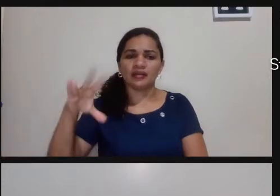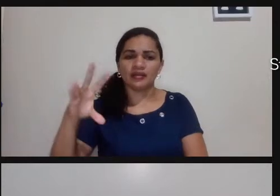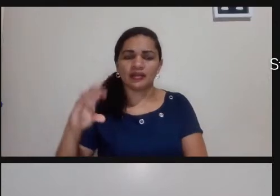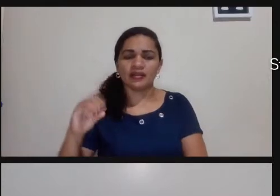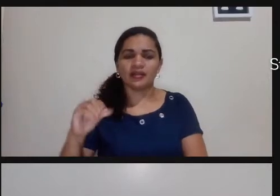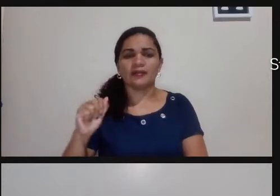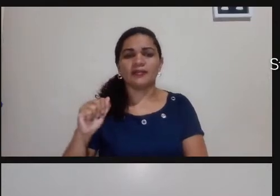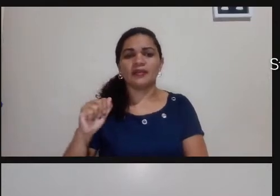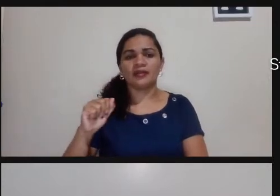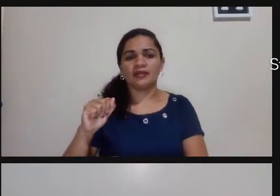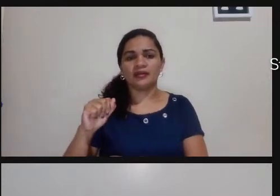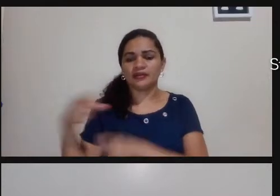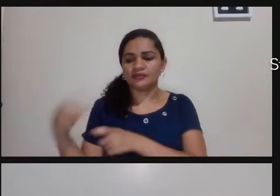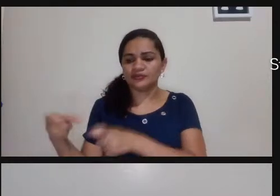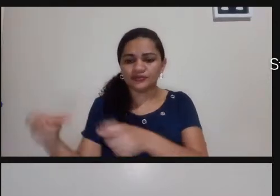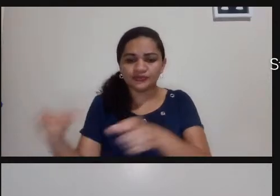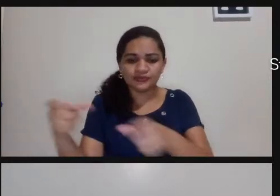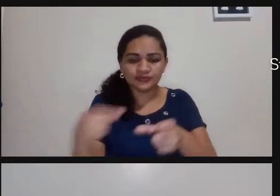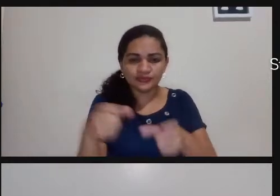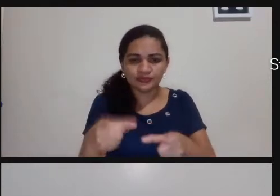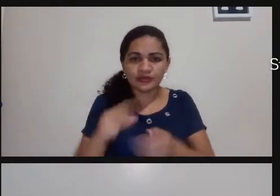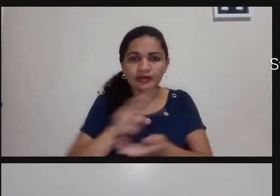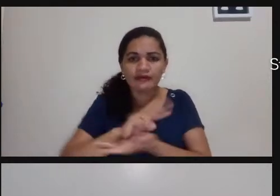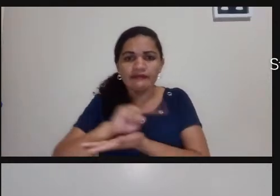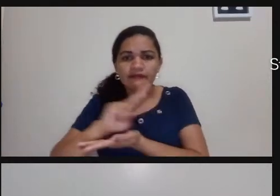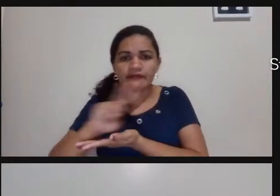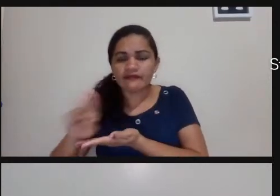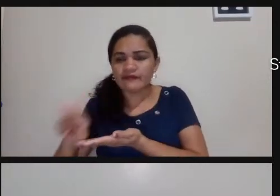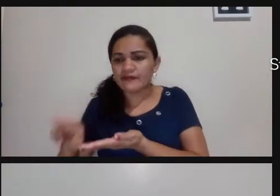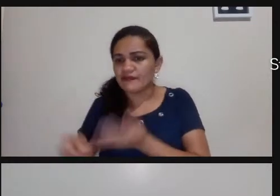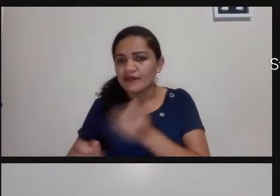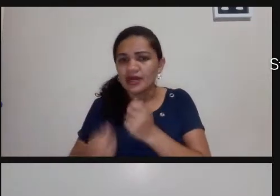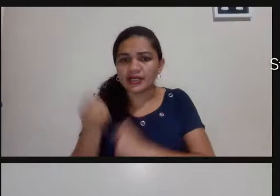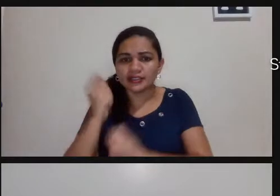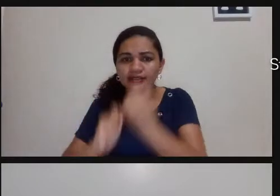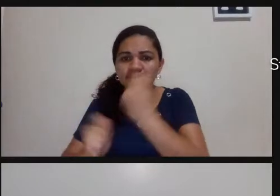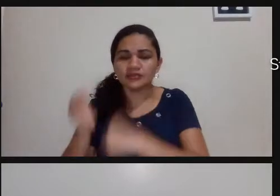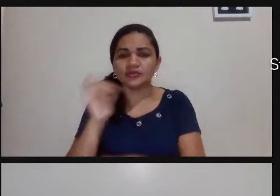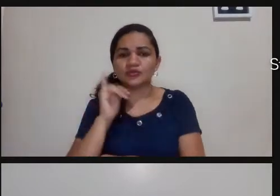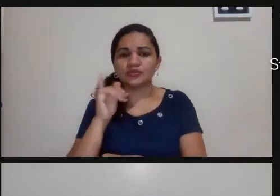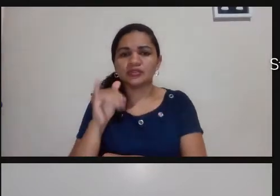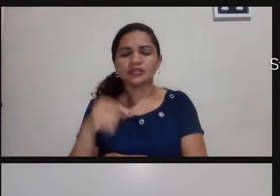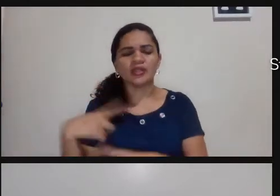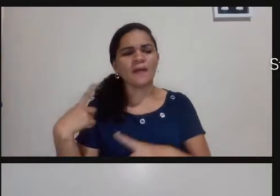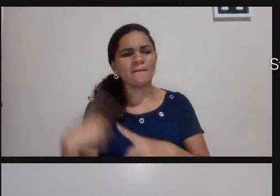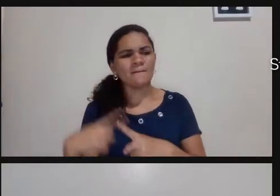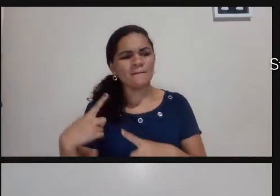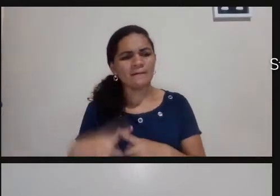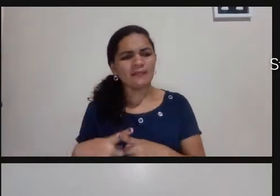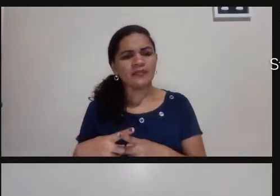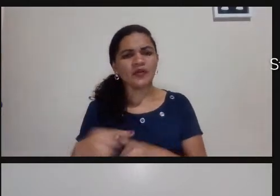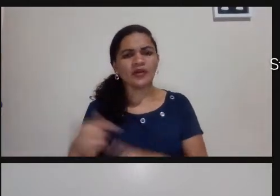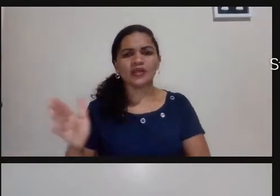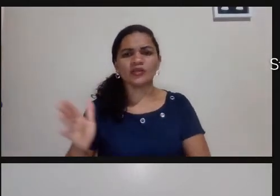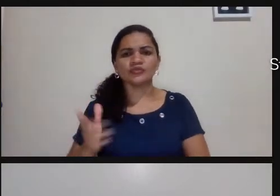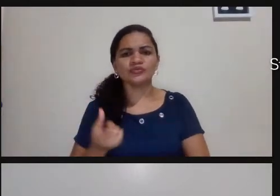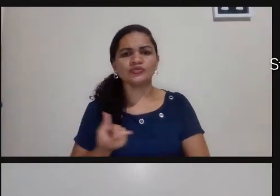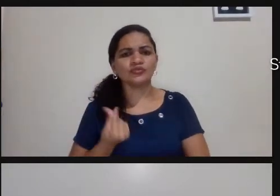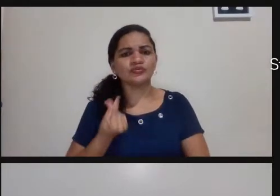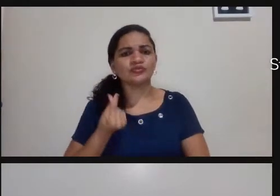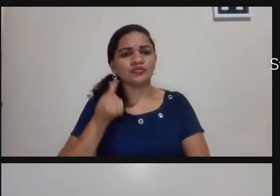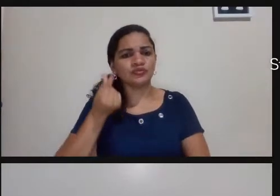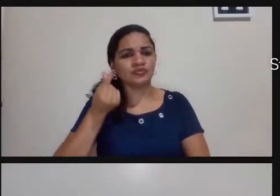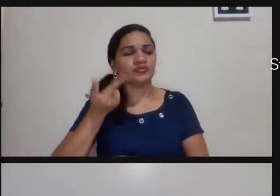aqui na região portuária E aí mas porque né que a energia tão cara essa parte da pergunta o professor